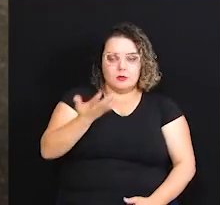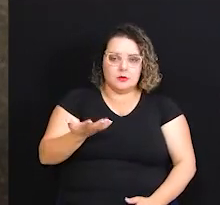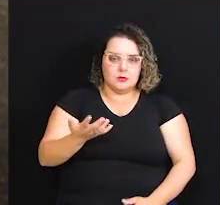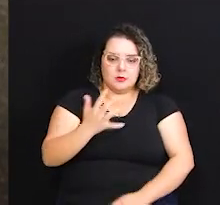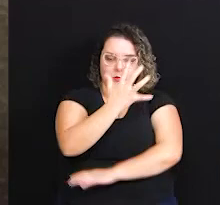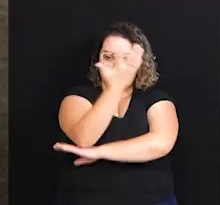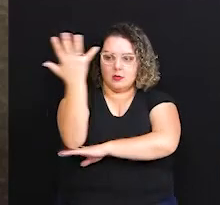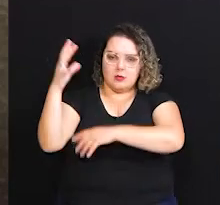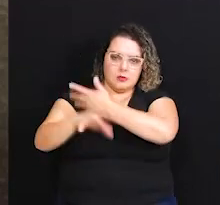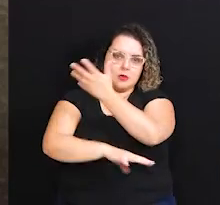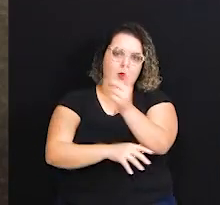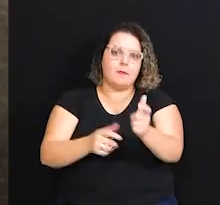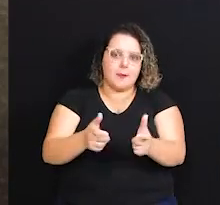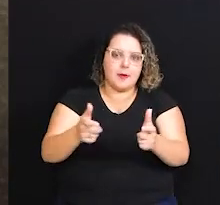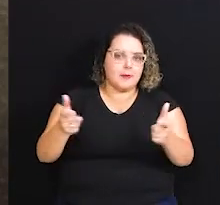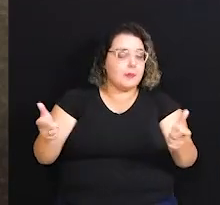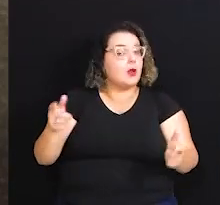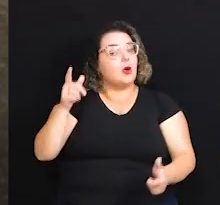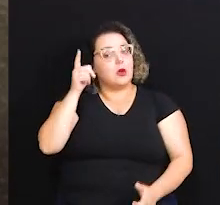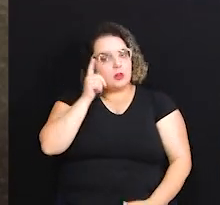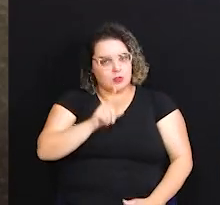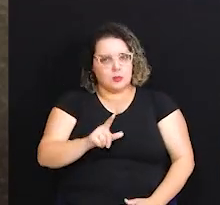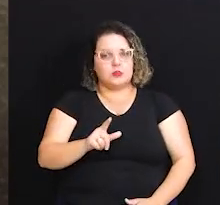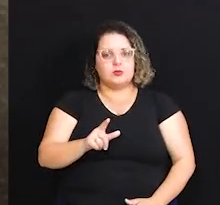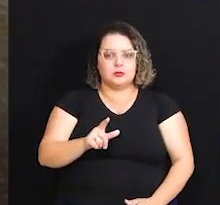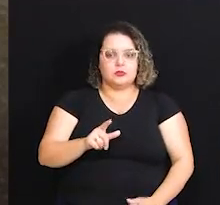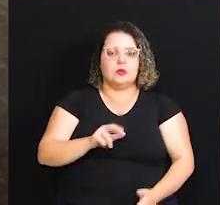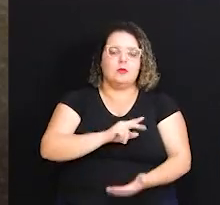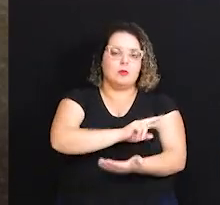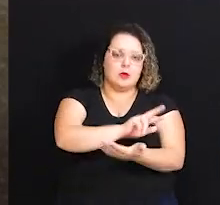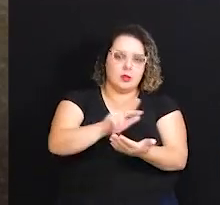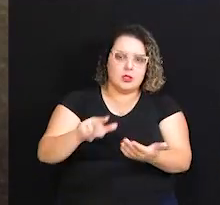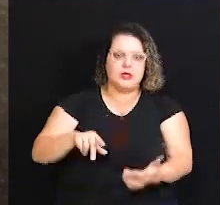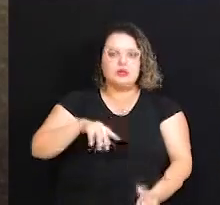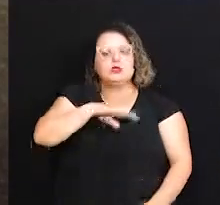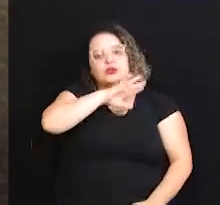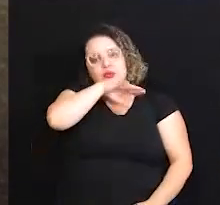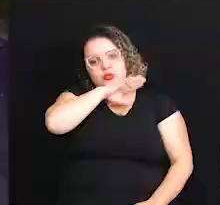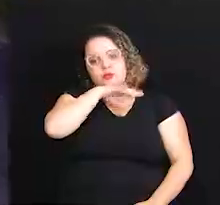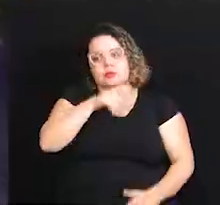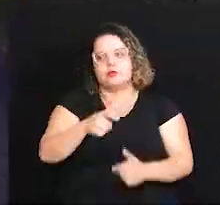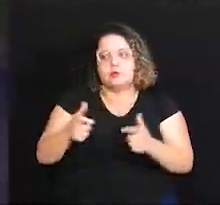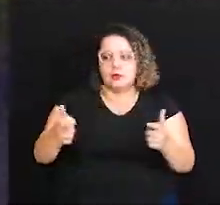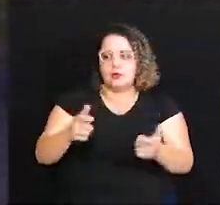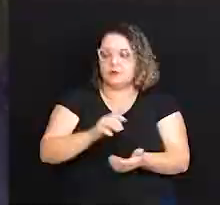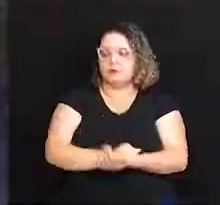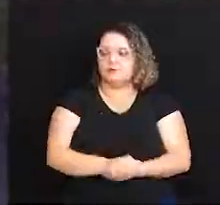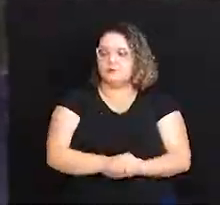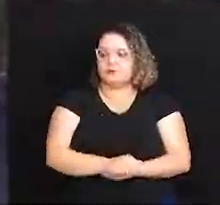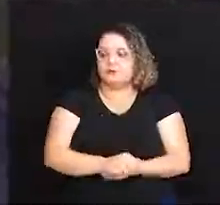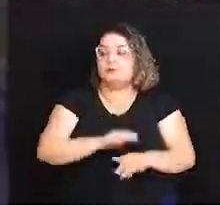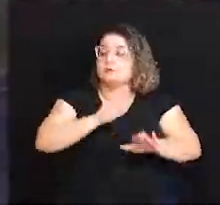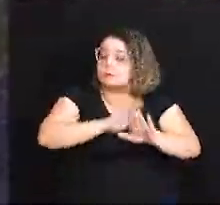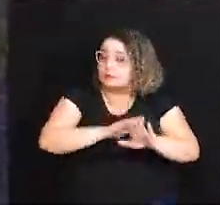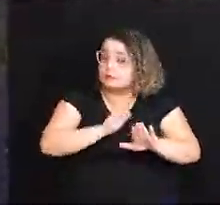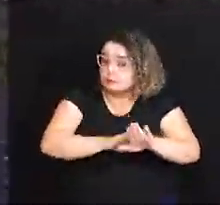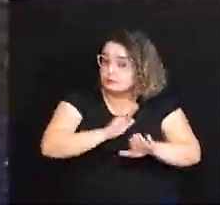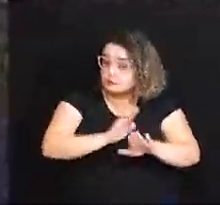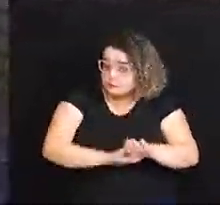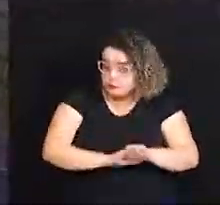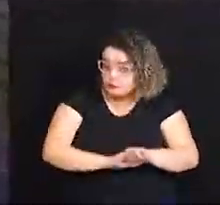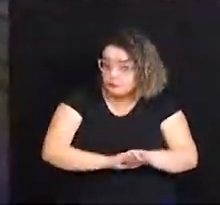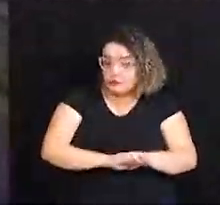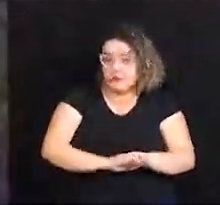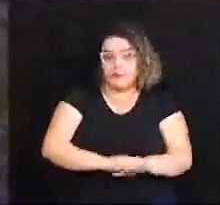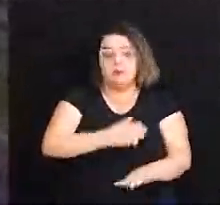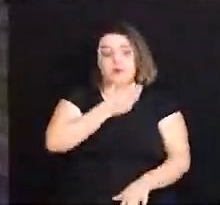área de floresta aumenta, também você consegue manter uma diversidade maior de animais. A ação do homem e a própria